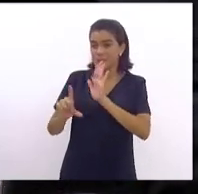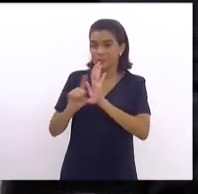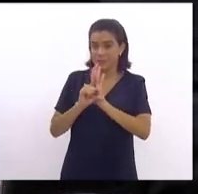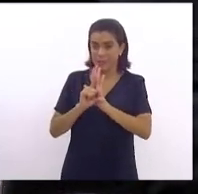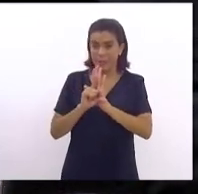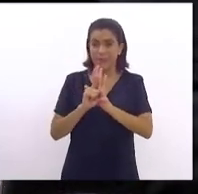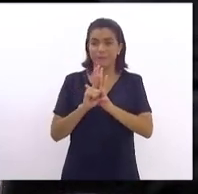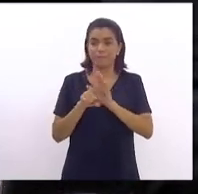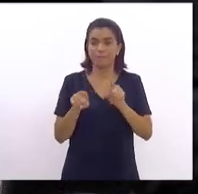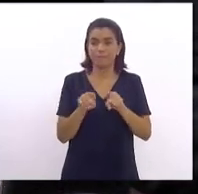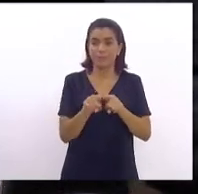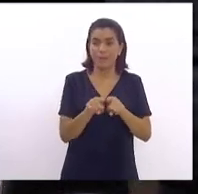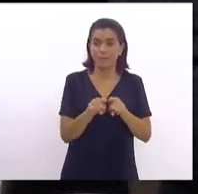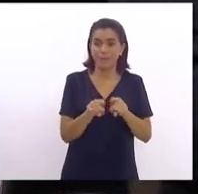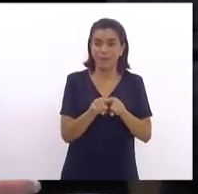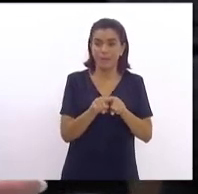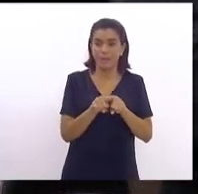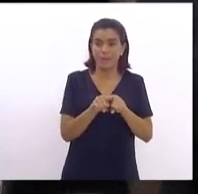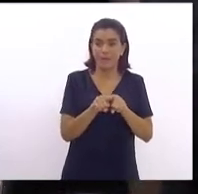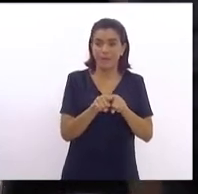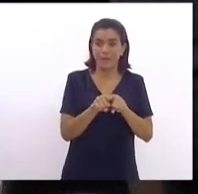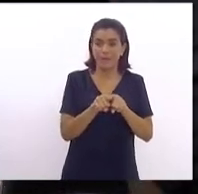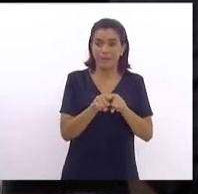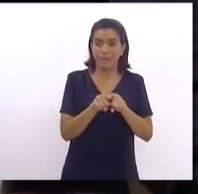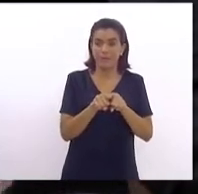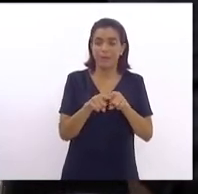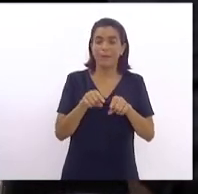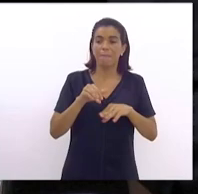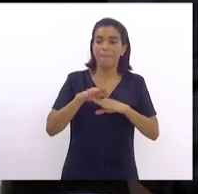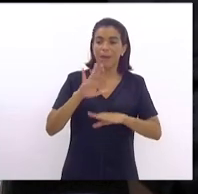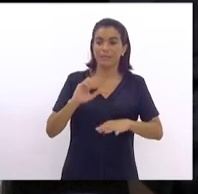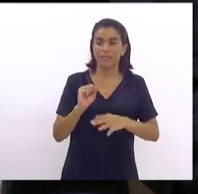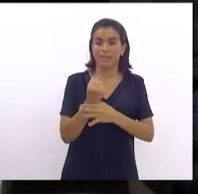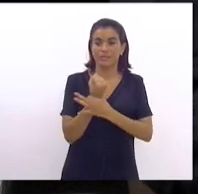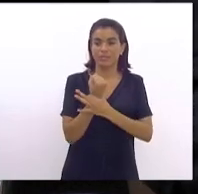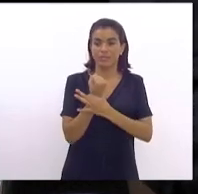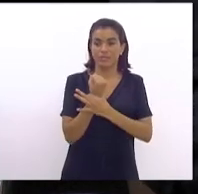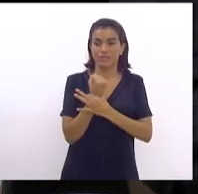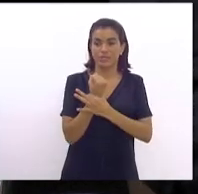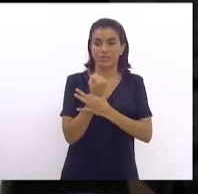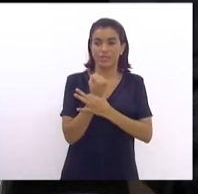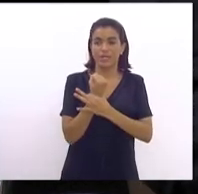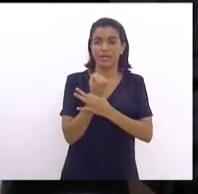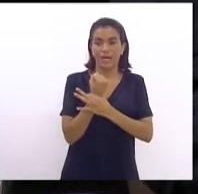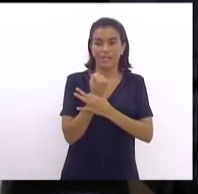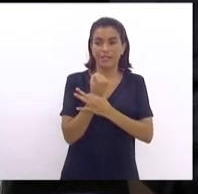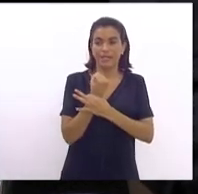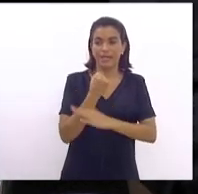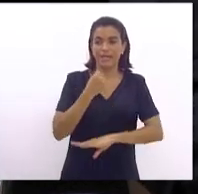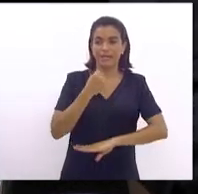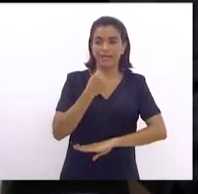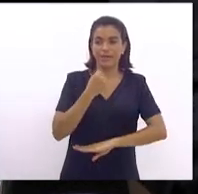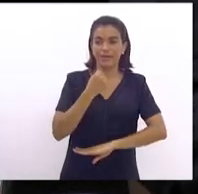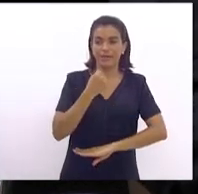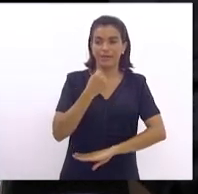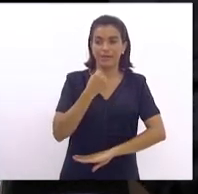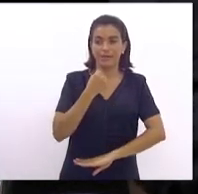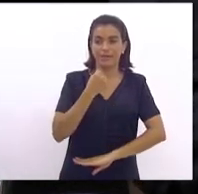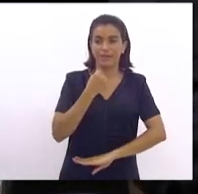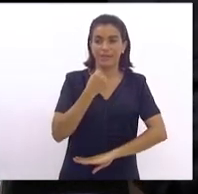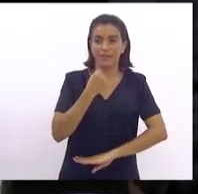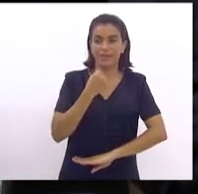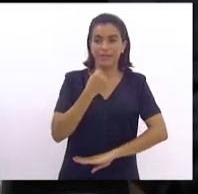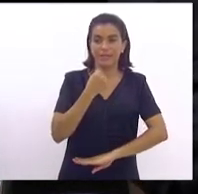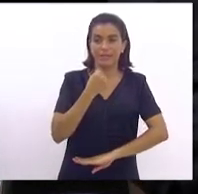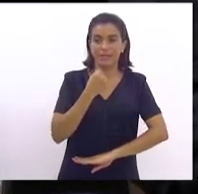faz um outro movimento, mas um movimento que traga mais garantia aos servidores, não é? Então, eram essas, assim,